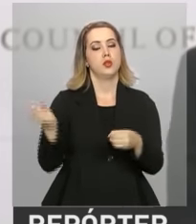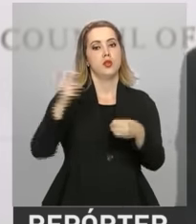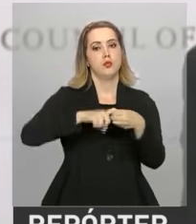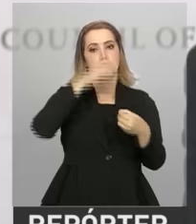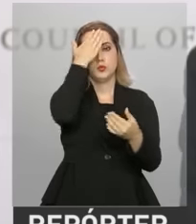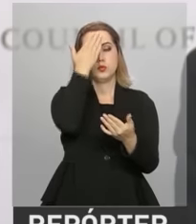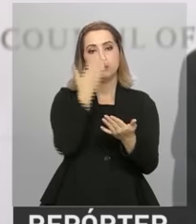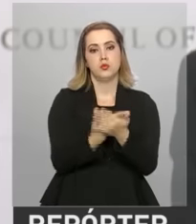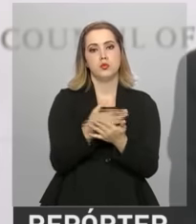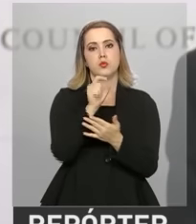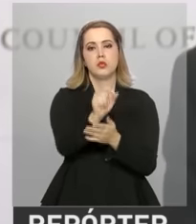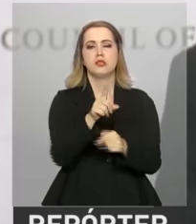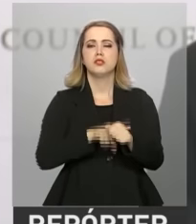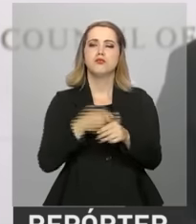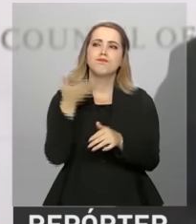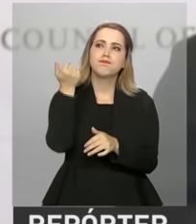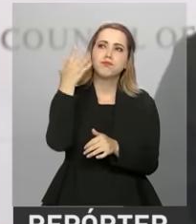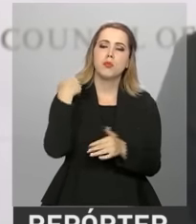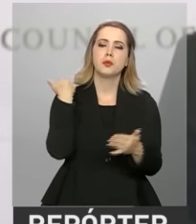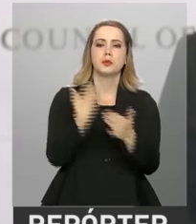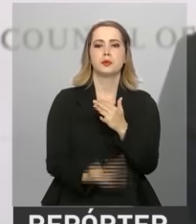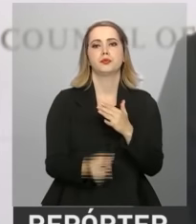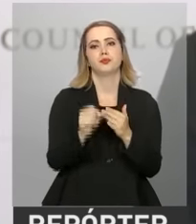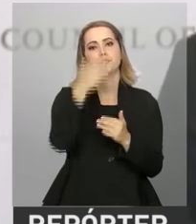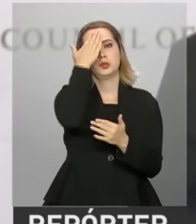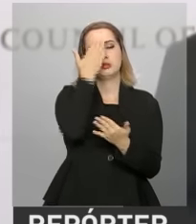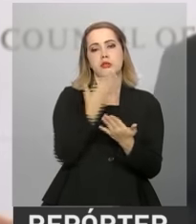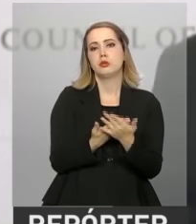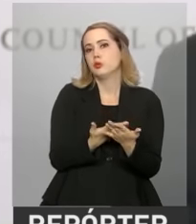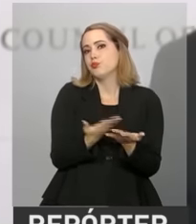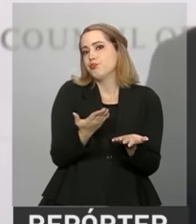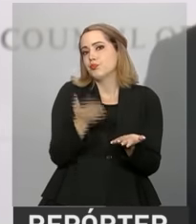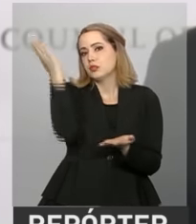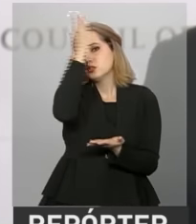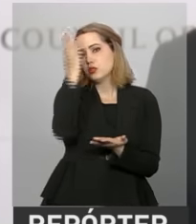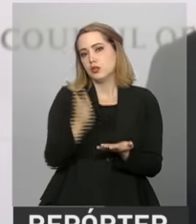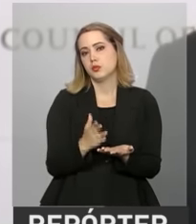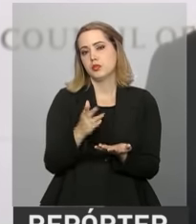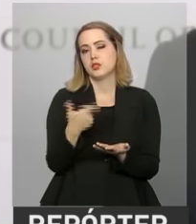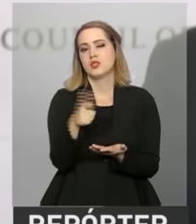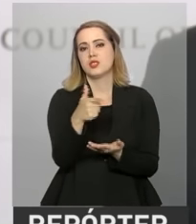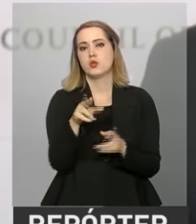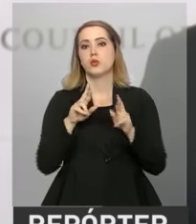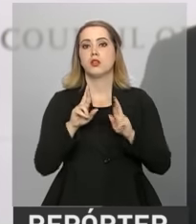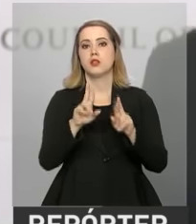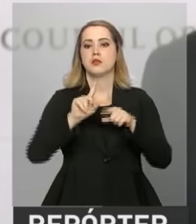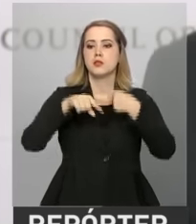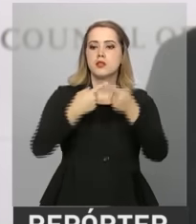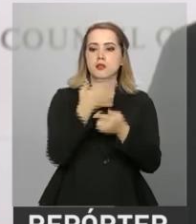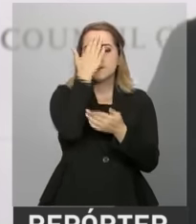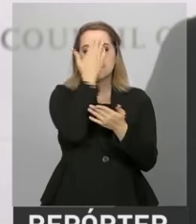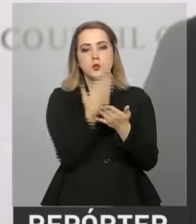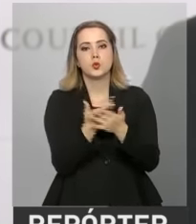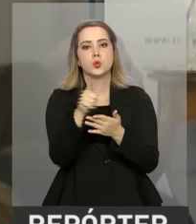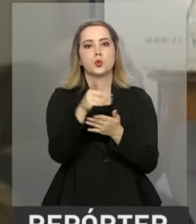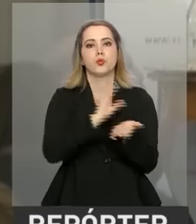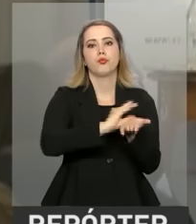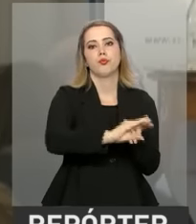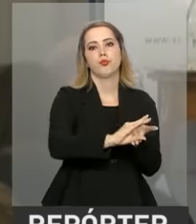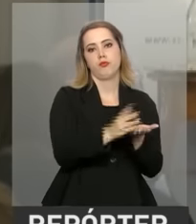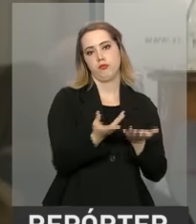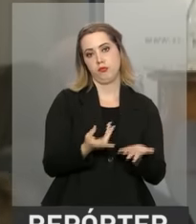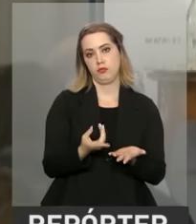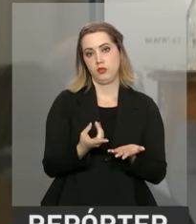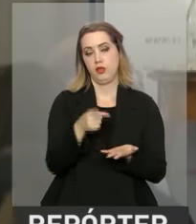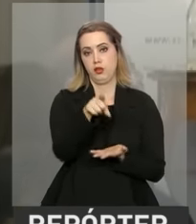houve um momento em que se perdeu a confiança no país. E onde não há esperança e depois confiança, não há investimento.